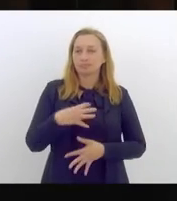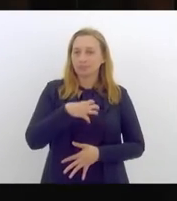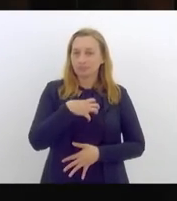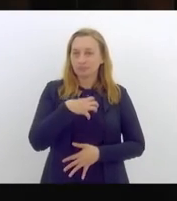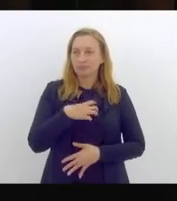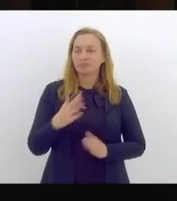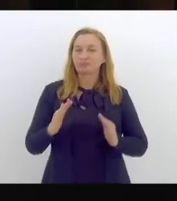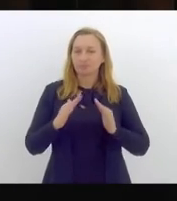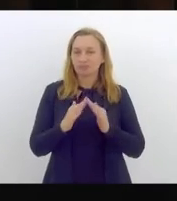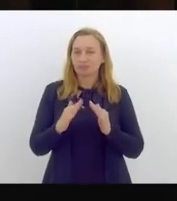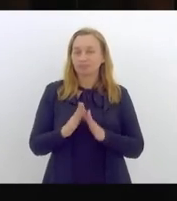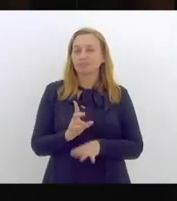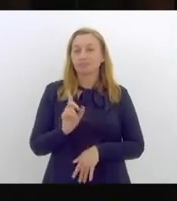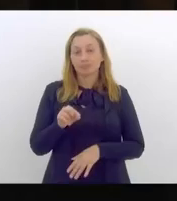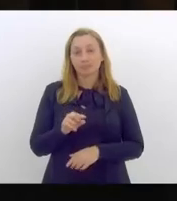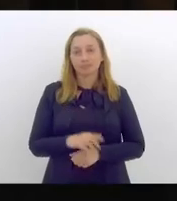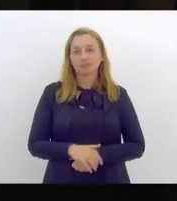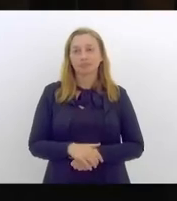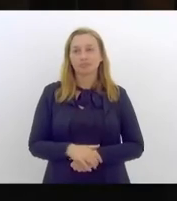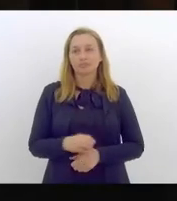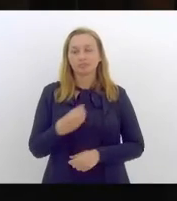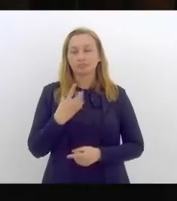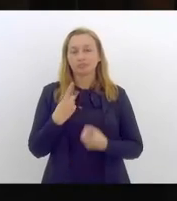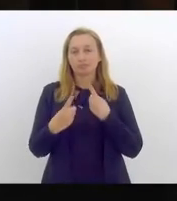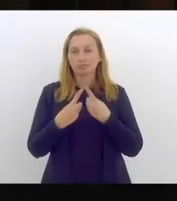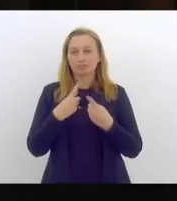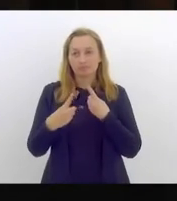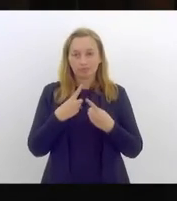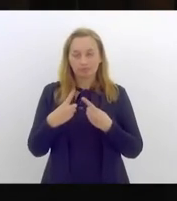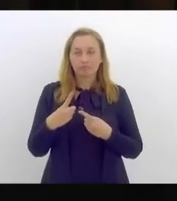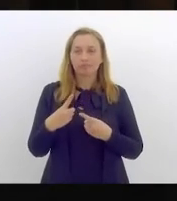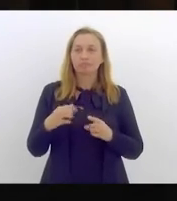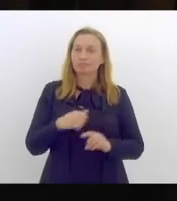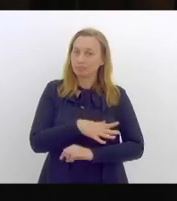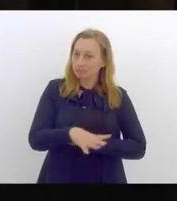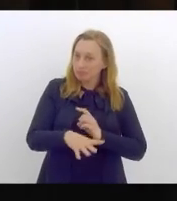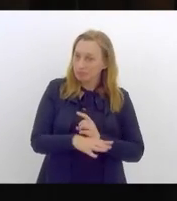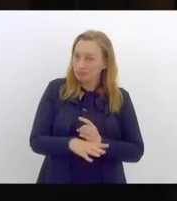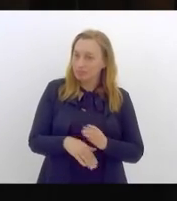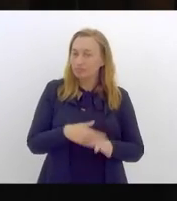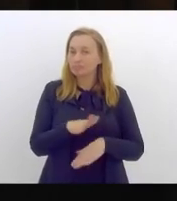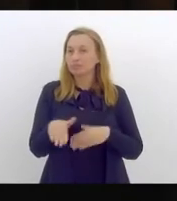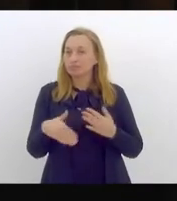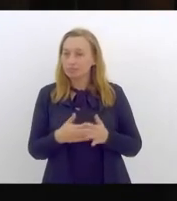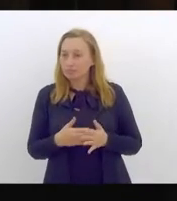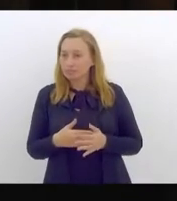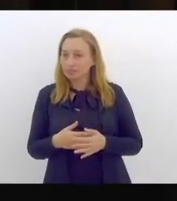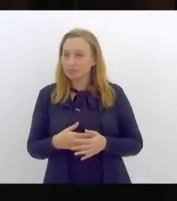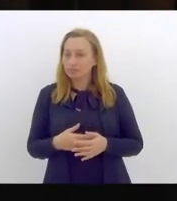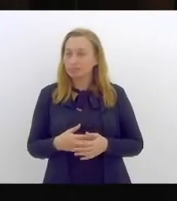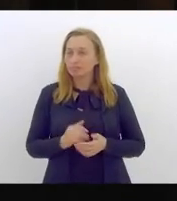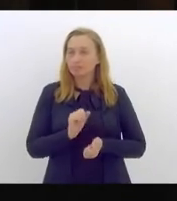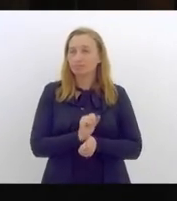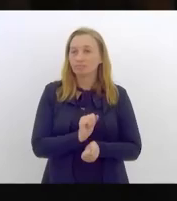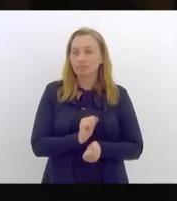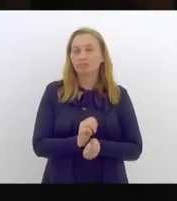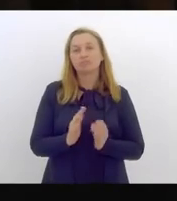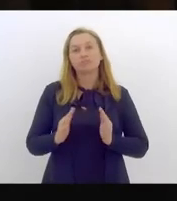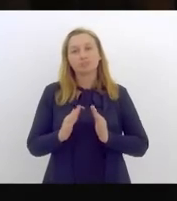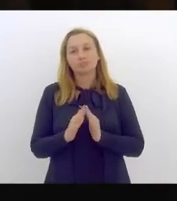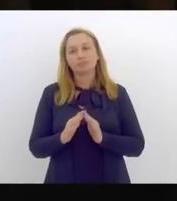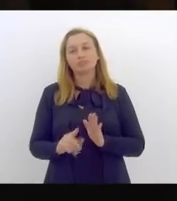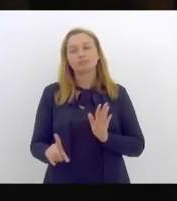dessa casa, que é fazer o bom debate para a sociedade, para aqueles e para aquelas que esperam que essa